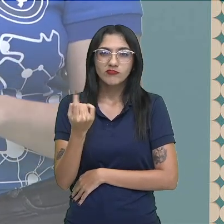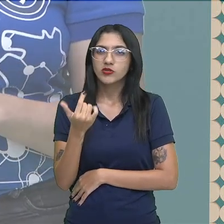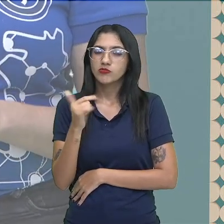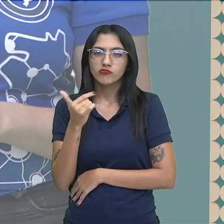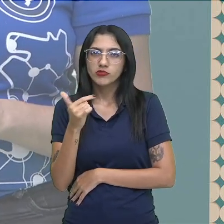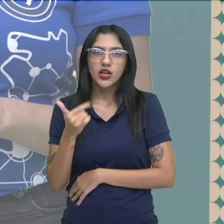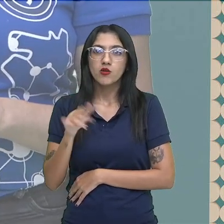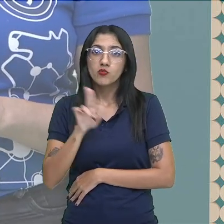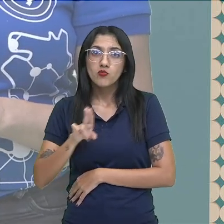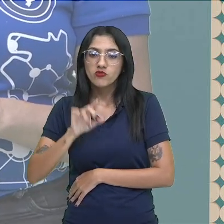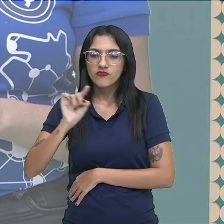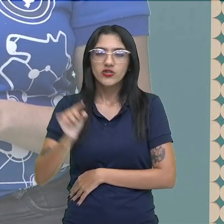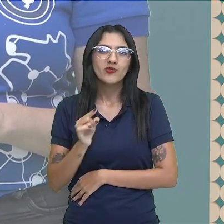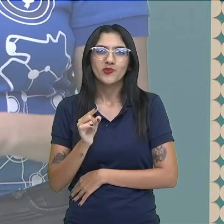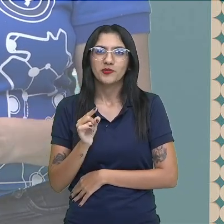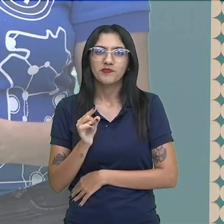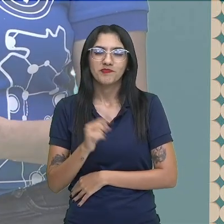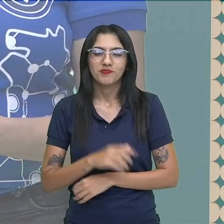vem separado, tá bom?